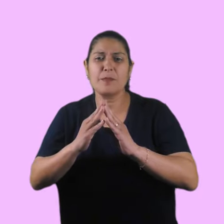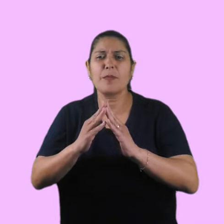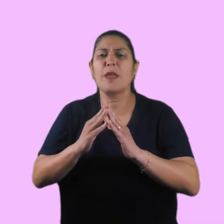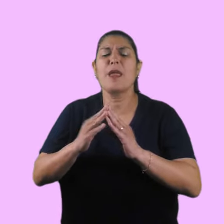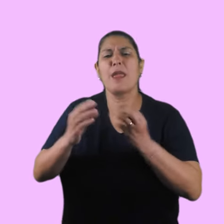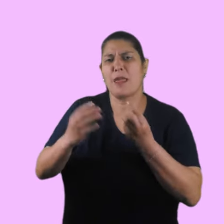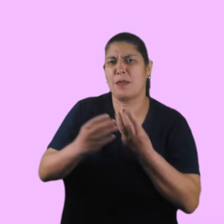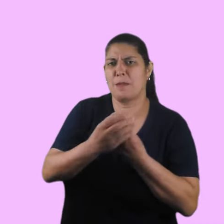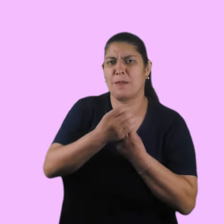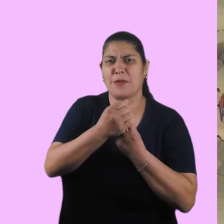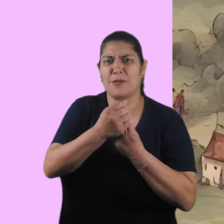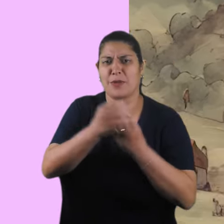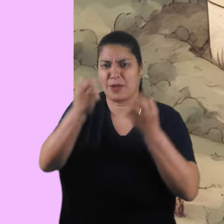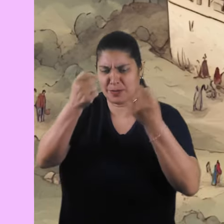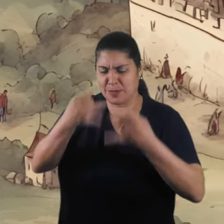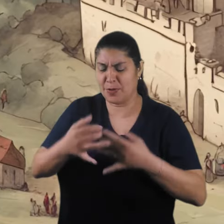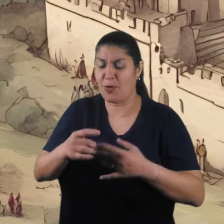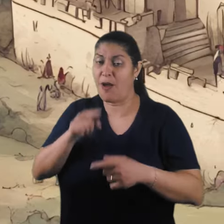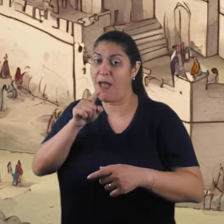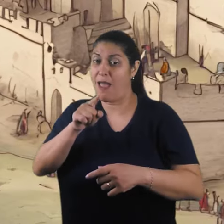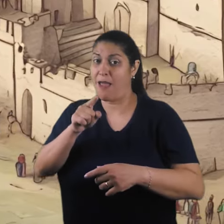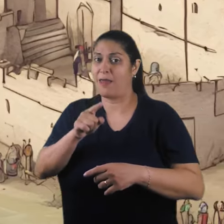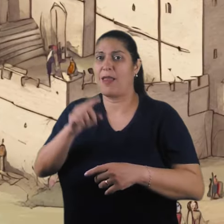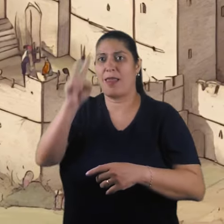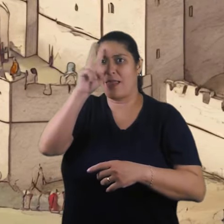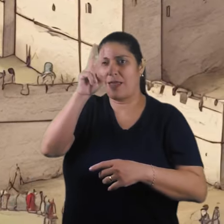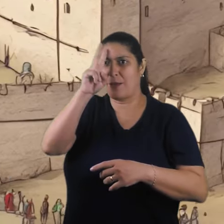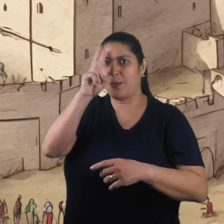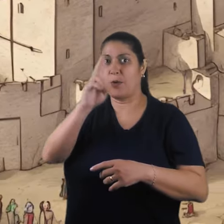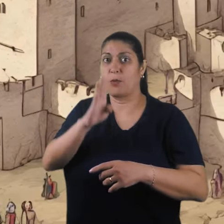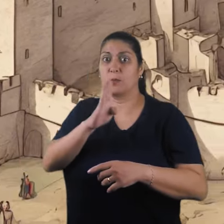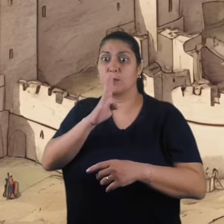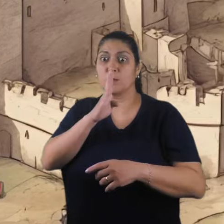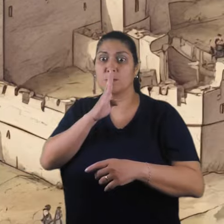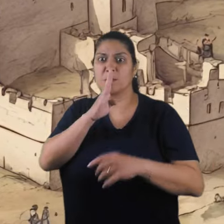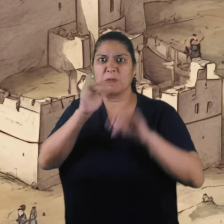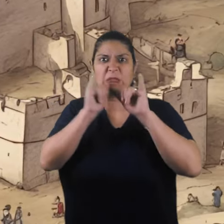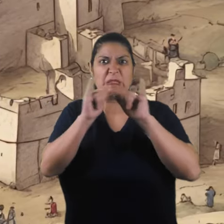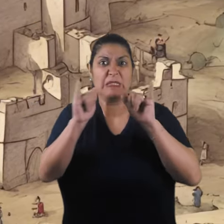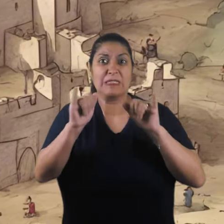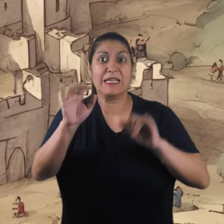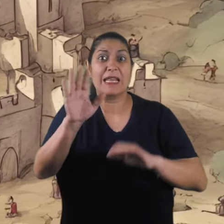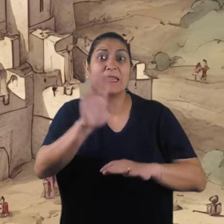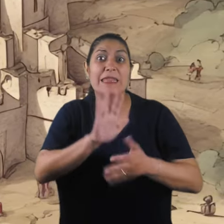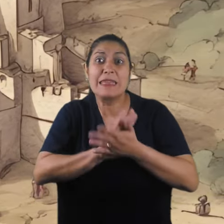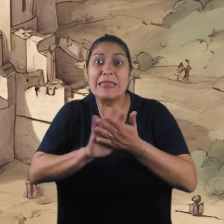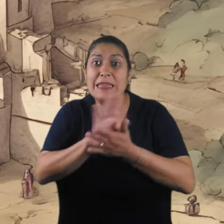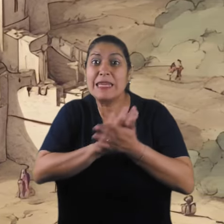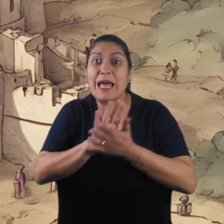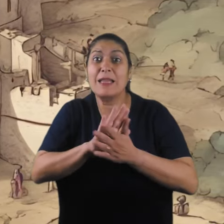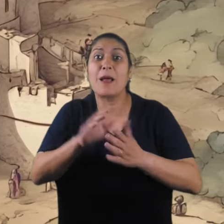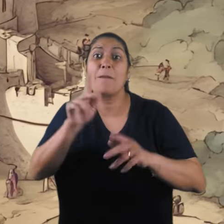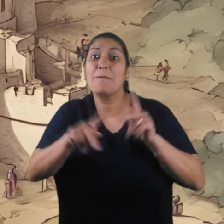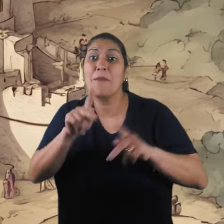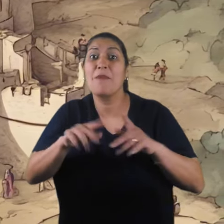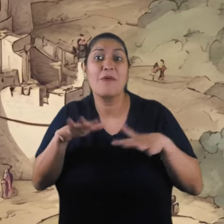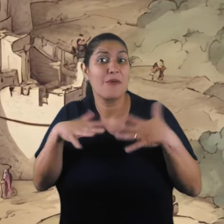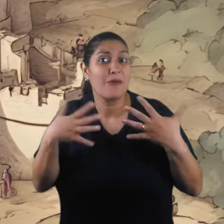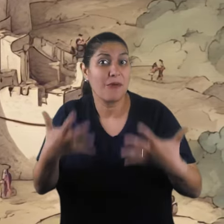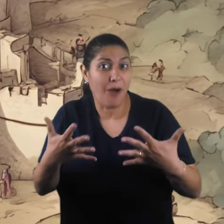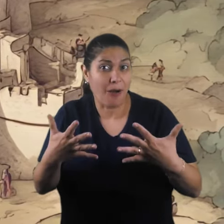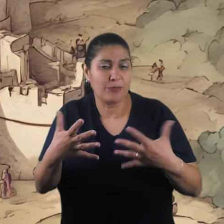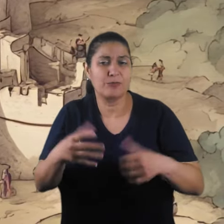como Mardoqueu a havia instruído, não falou para ninguém sobre sua origem familiar.